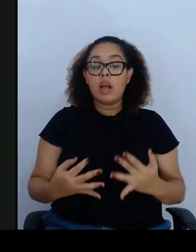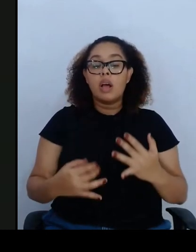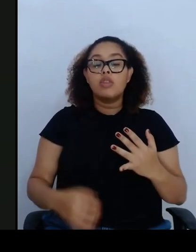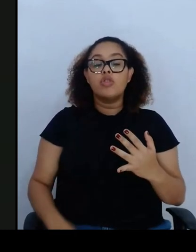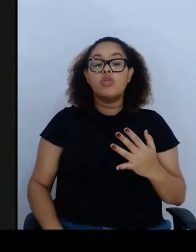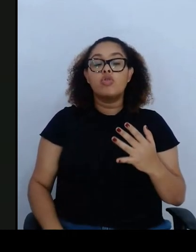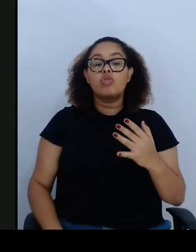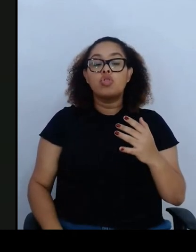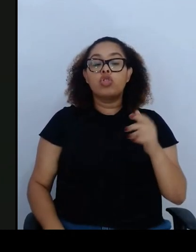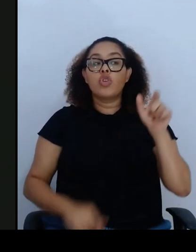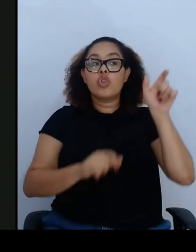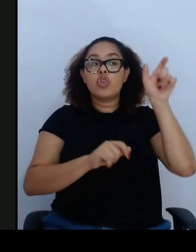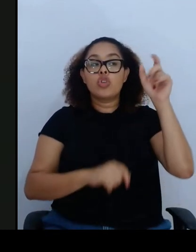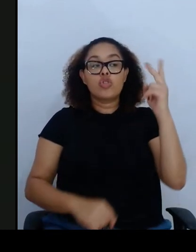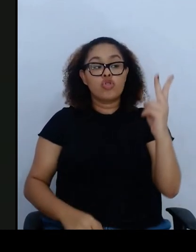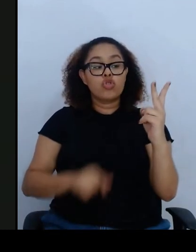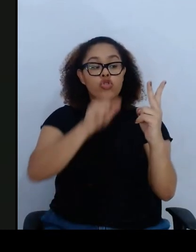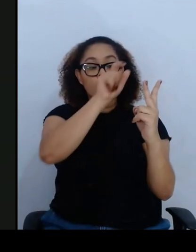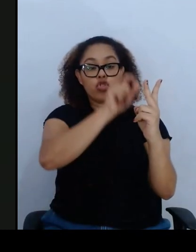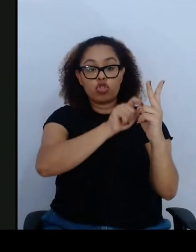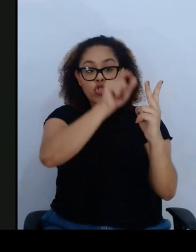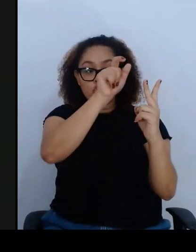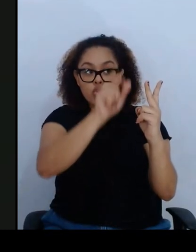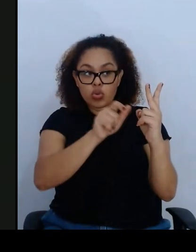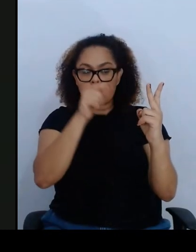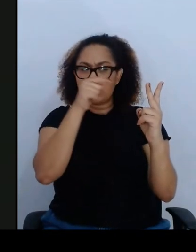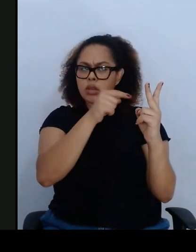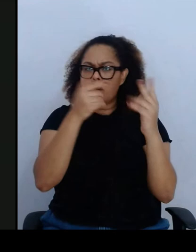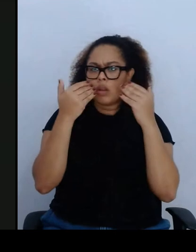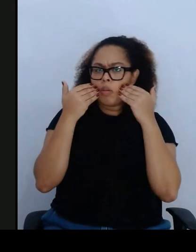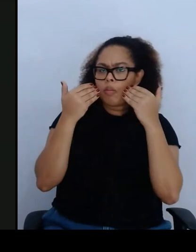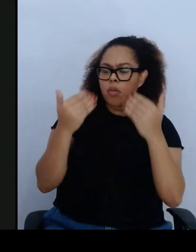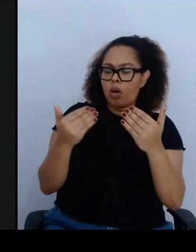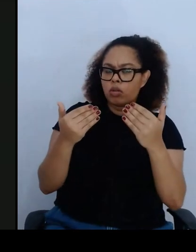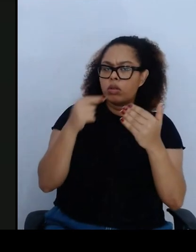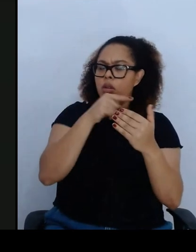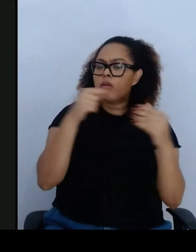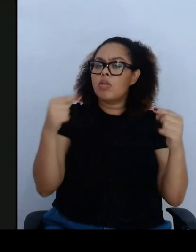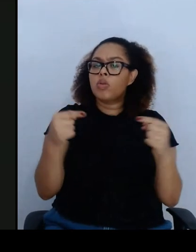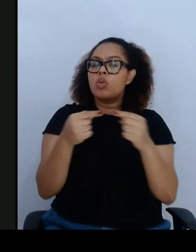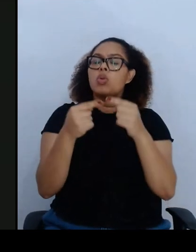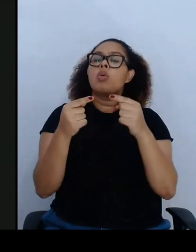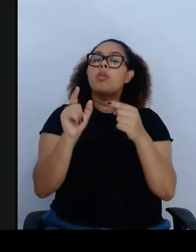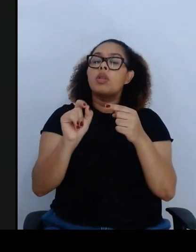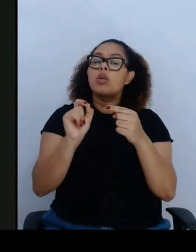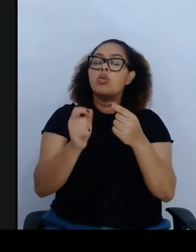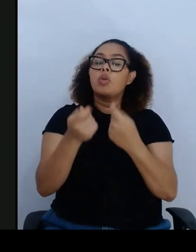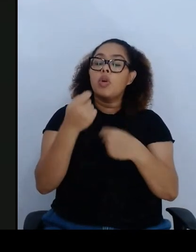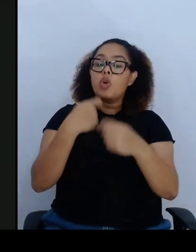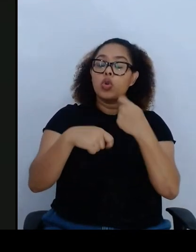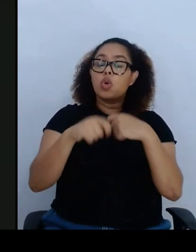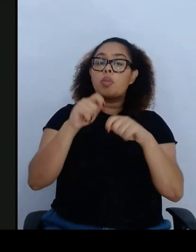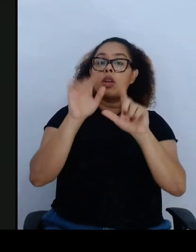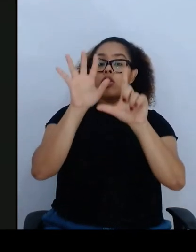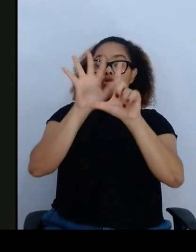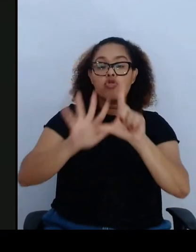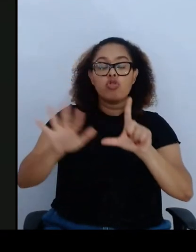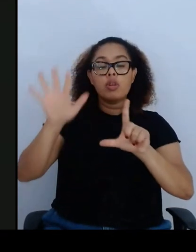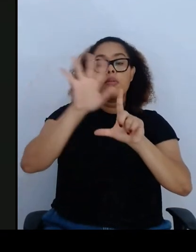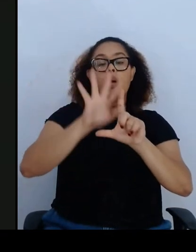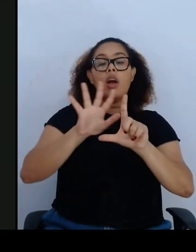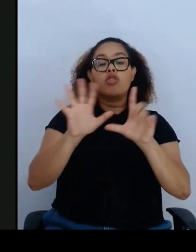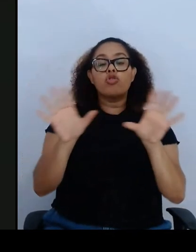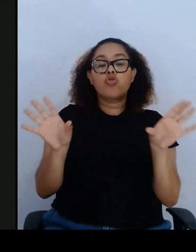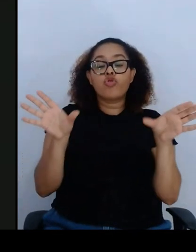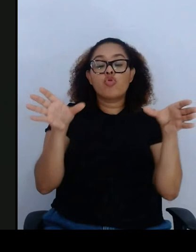Francis Bacon é um exemplo em si mas faz parte de uma economia de imagens de fragmentos de uma constelação de